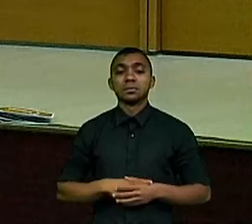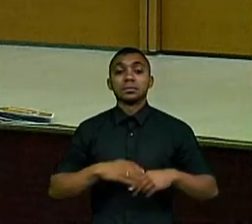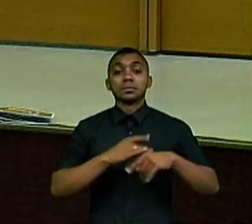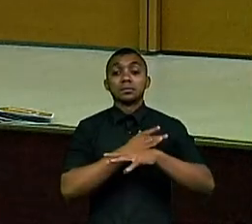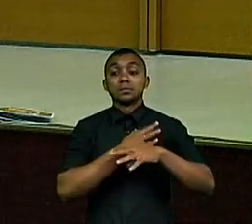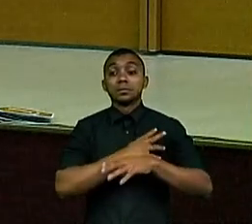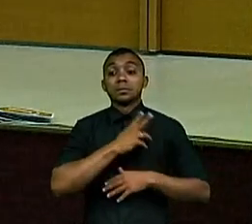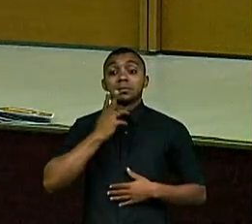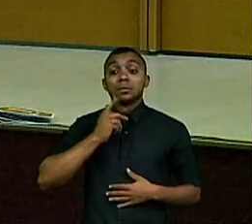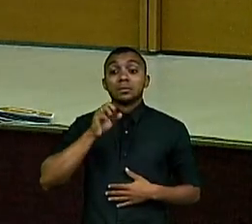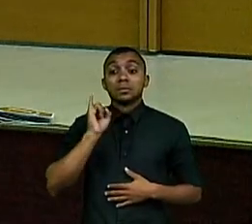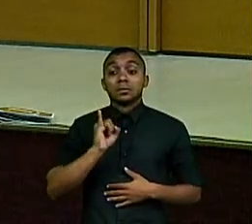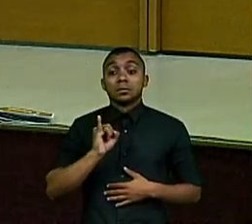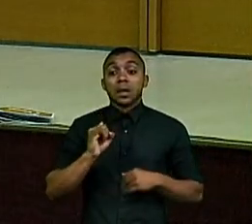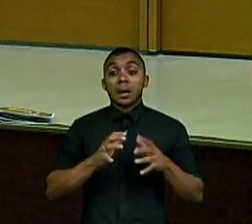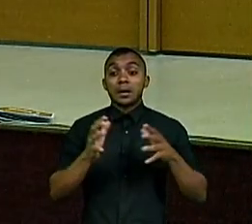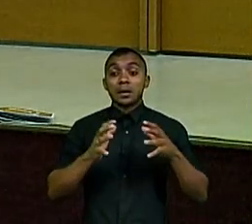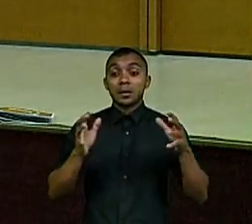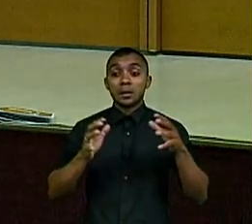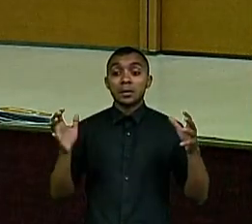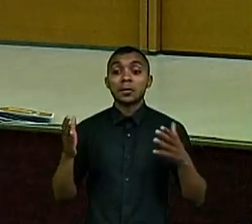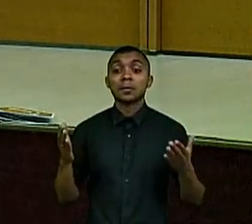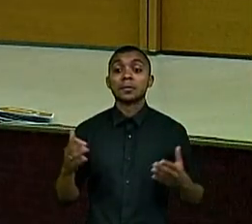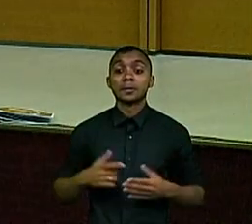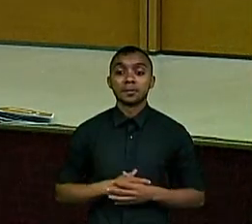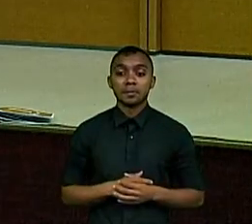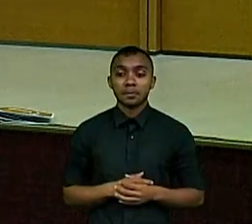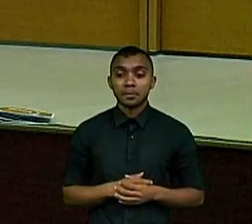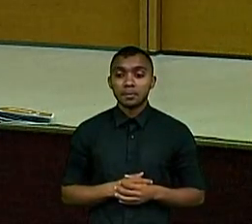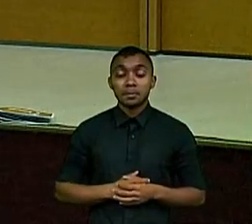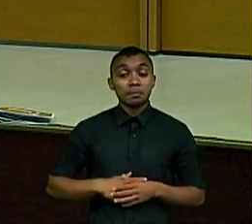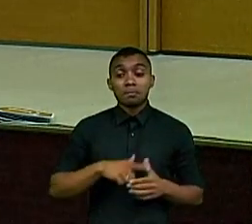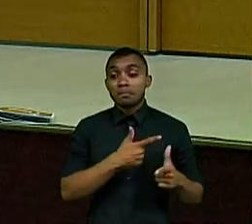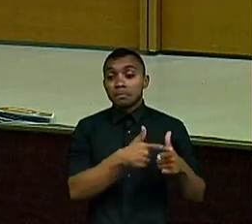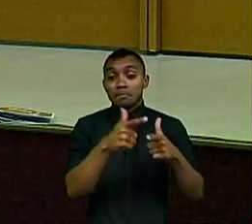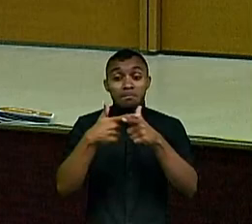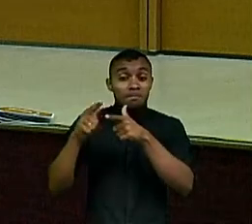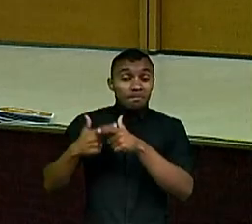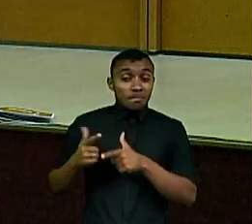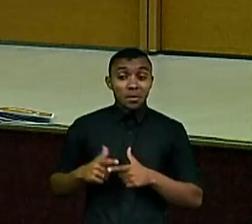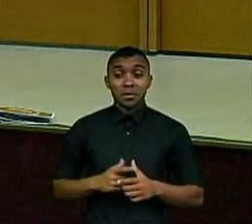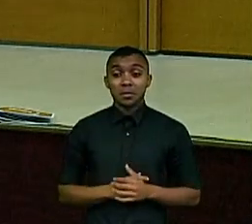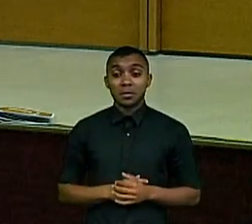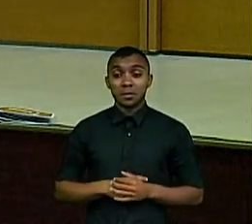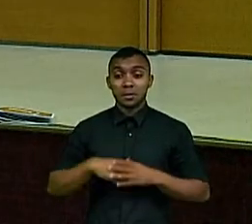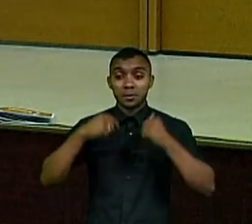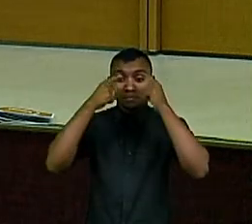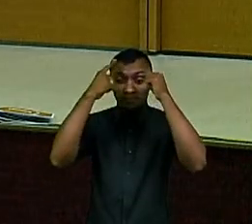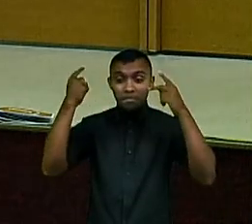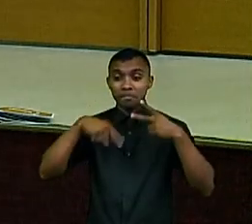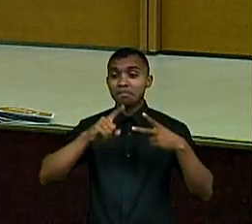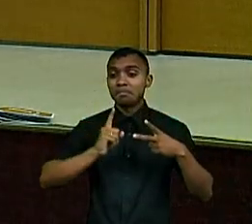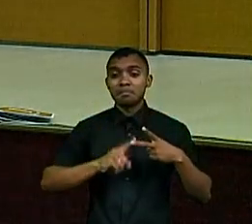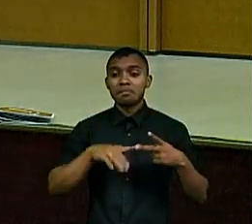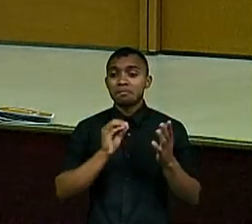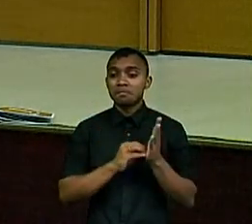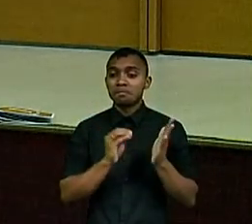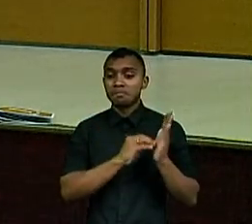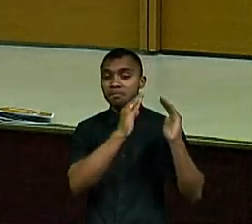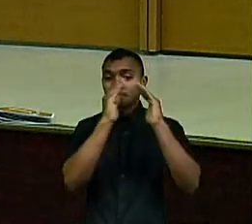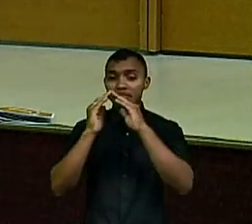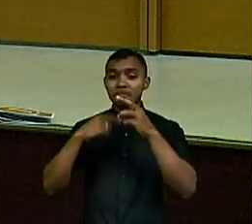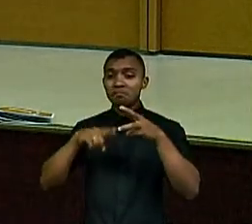10 anos dobrasse a população da cidade violência e desemprego falta de moradia trânsito